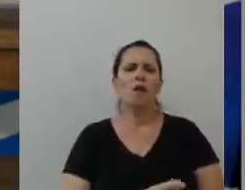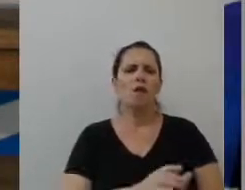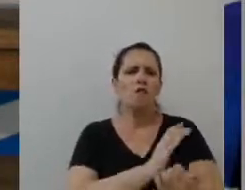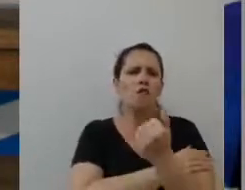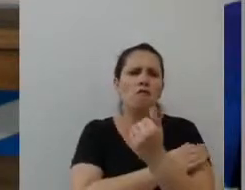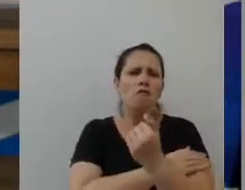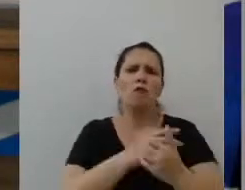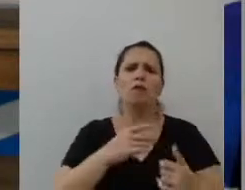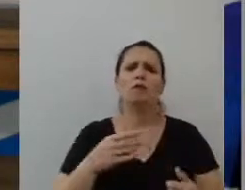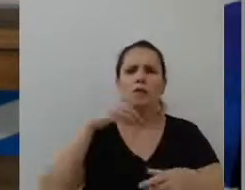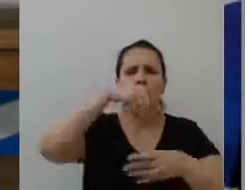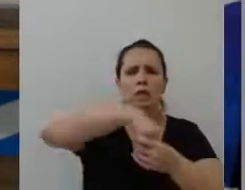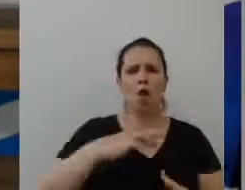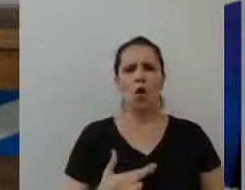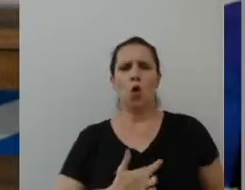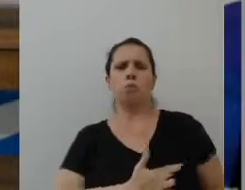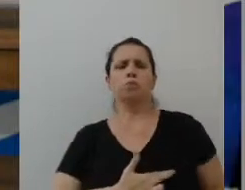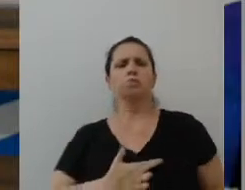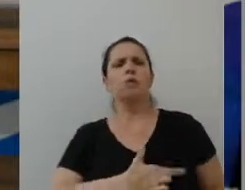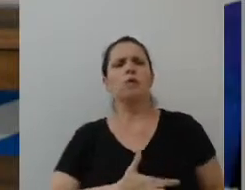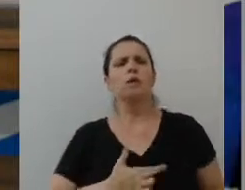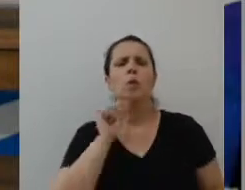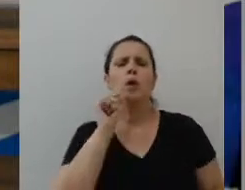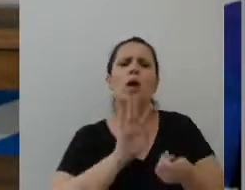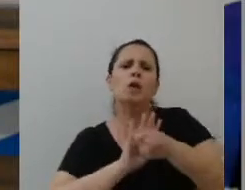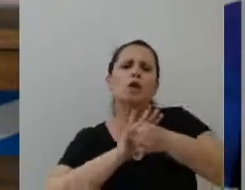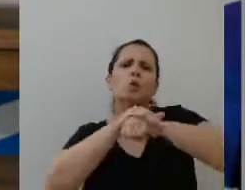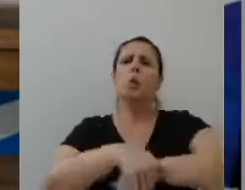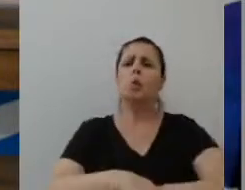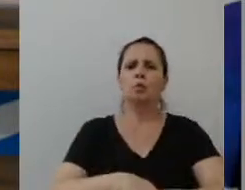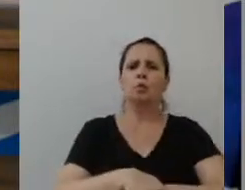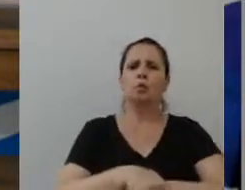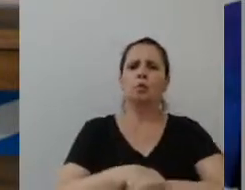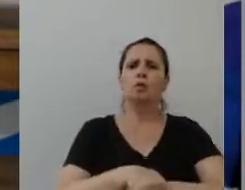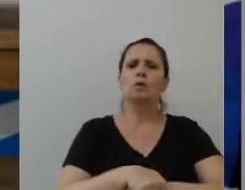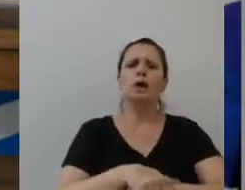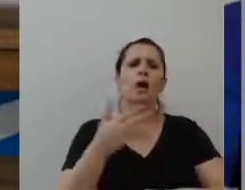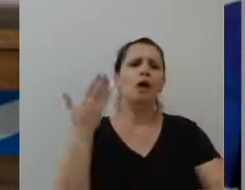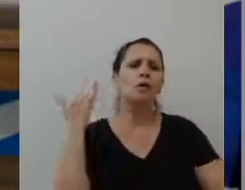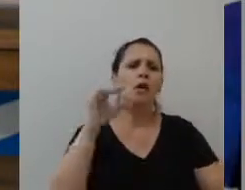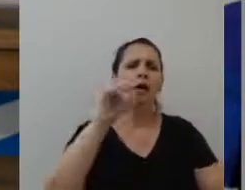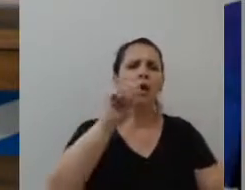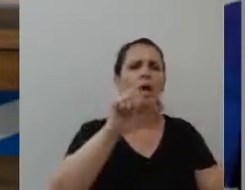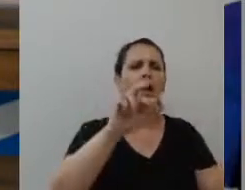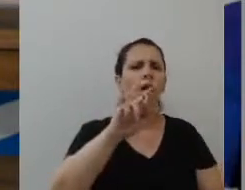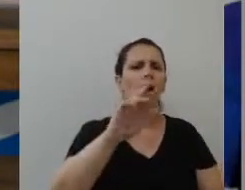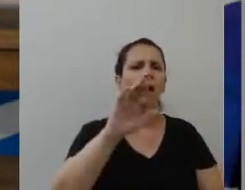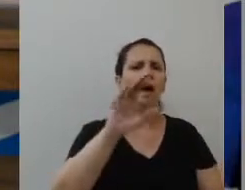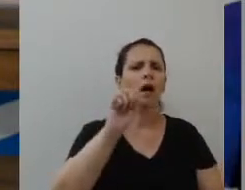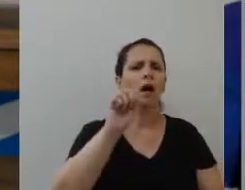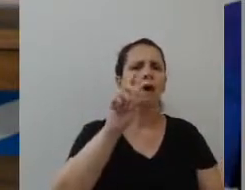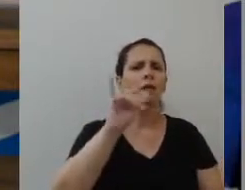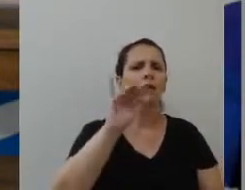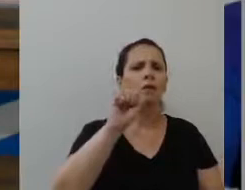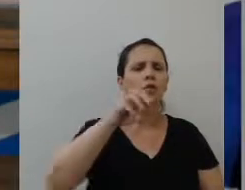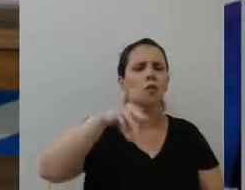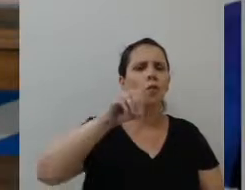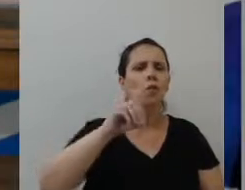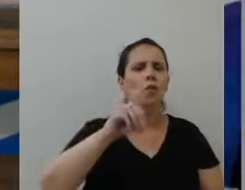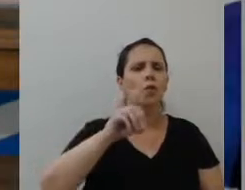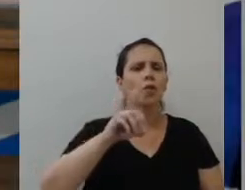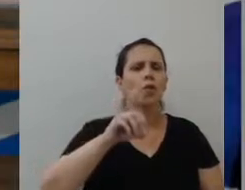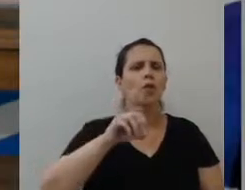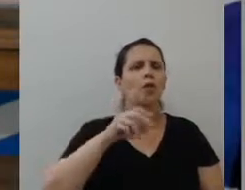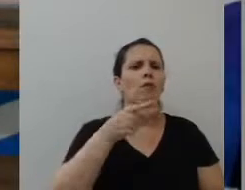do romantismo é a noite. A relação com a noite, né? Enquanto o arcadismo, né, o iluminismo, a razão, o dia,